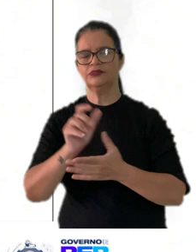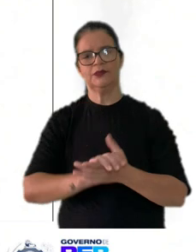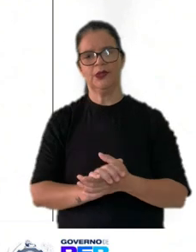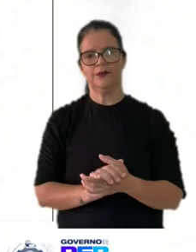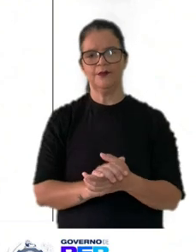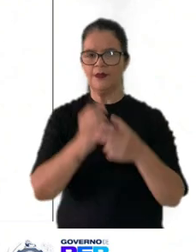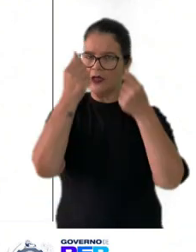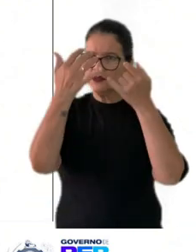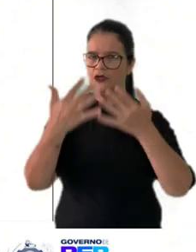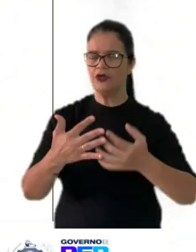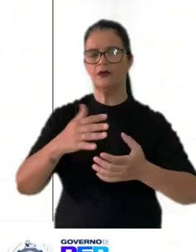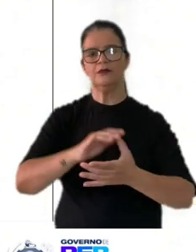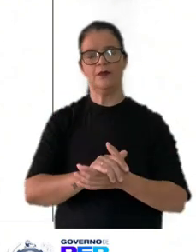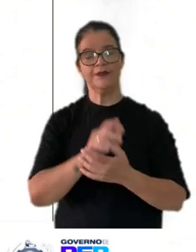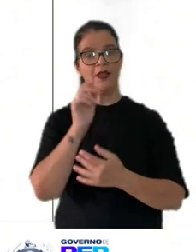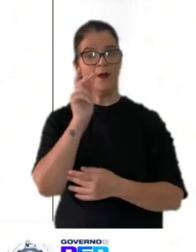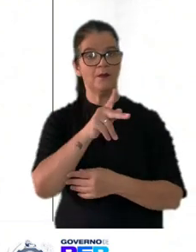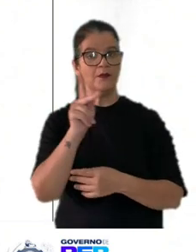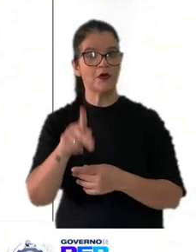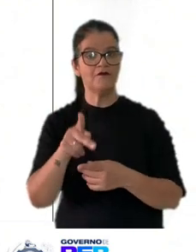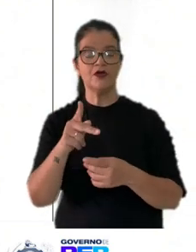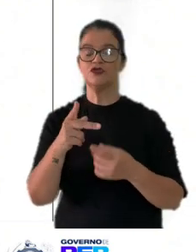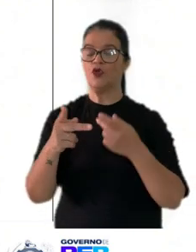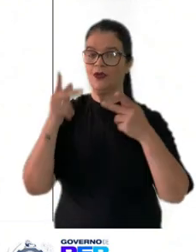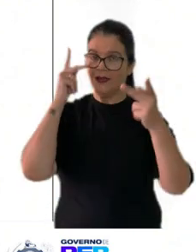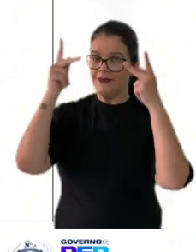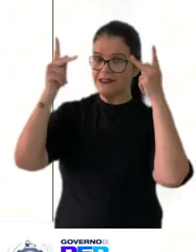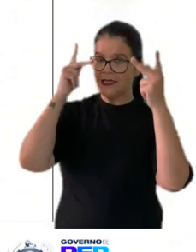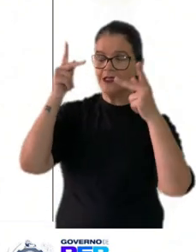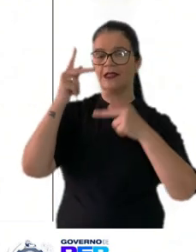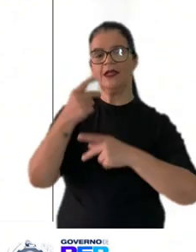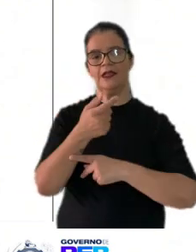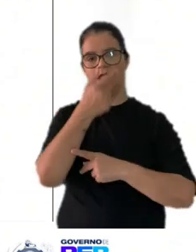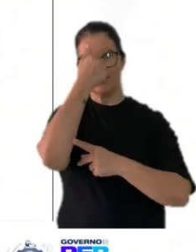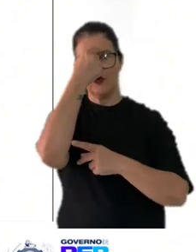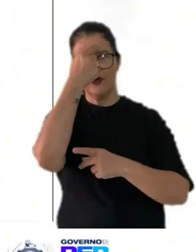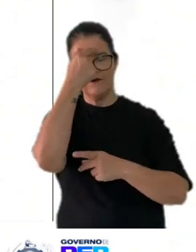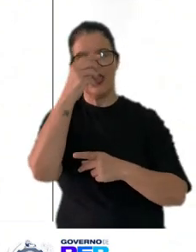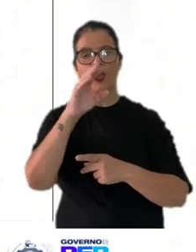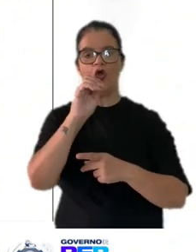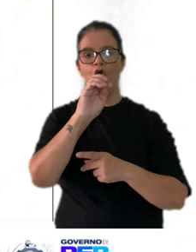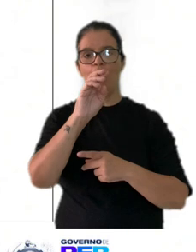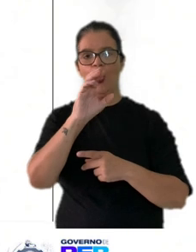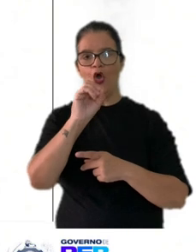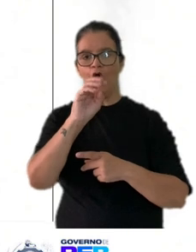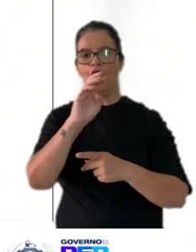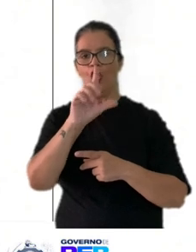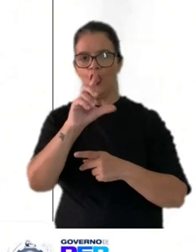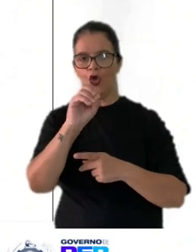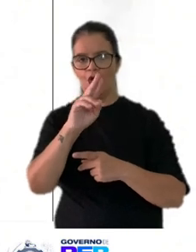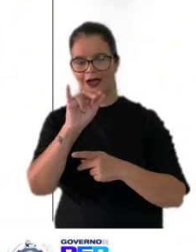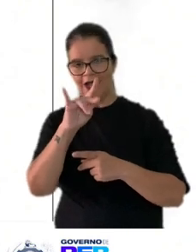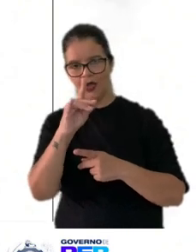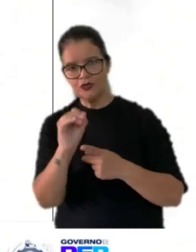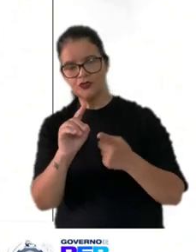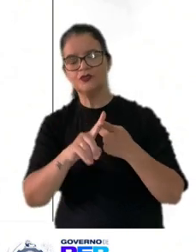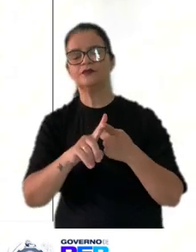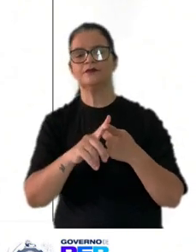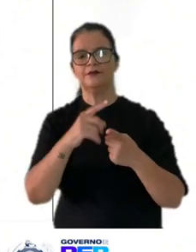aí ó professor de psiquiatria da Universidade de Colorado Anschutz Medical Campus